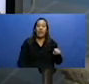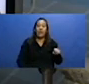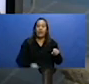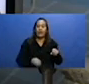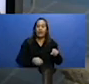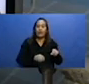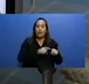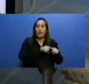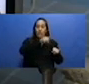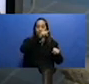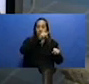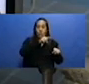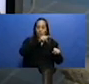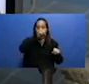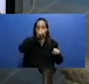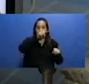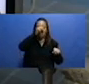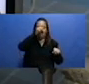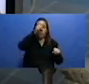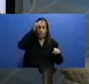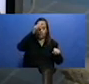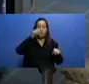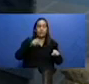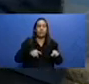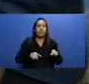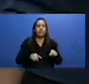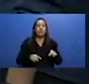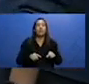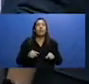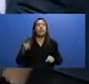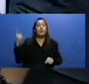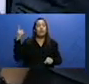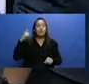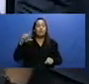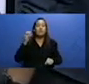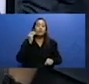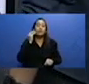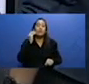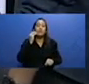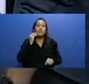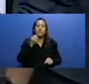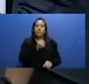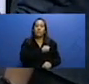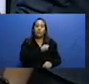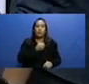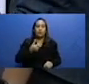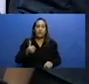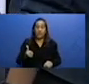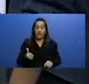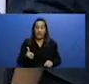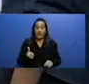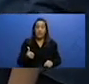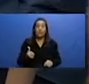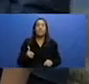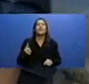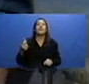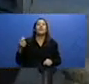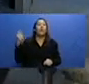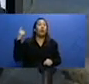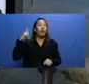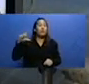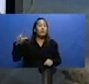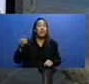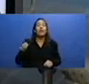subindo? Para dar 6 no dado, existem 5 possibilidades. Para